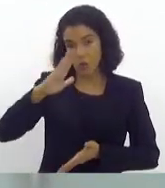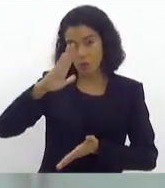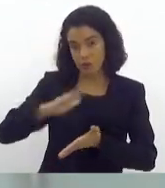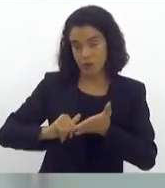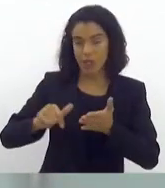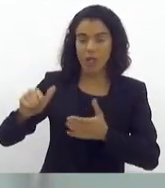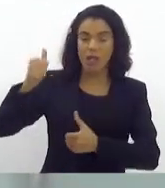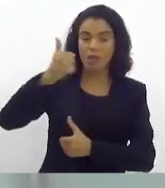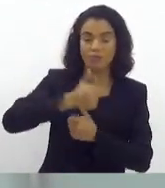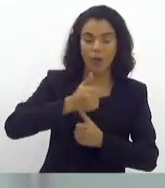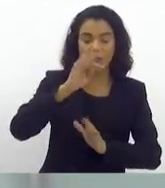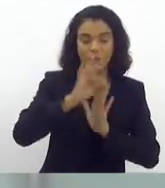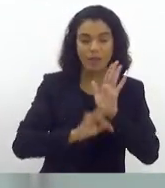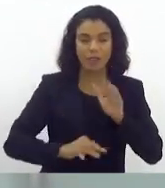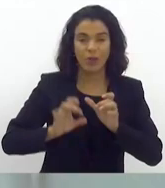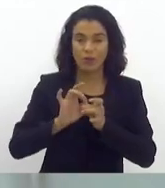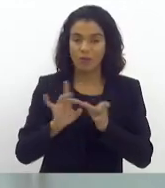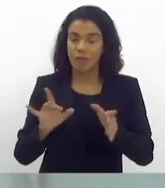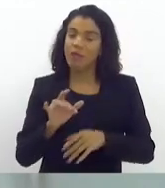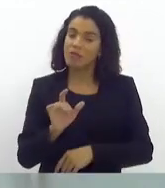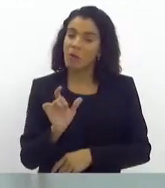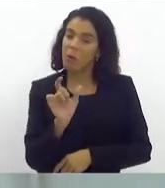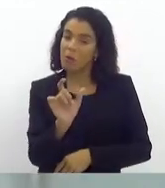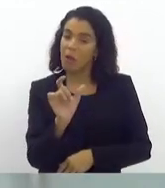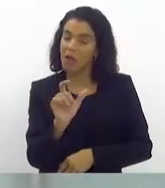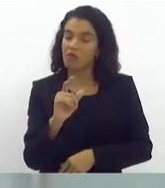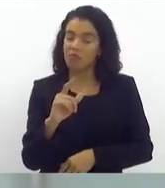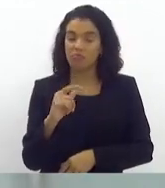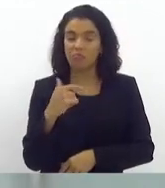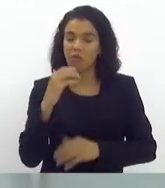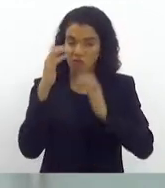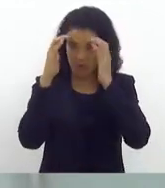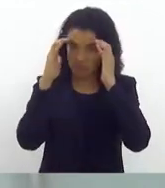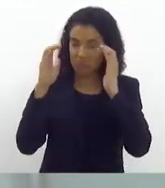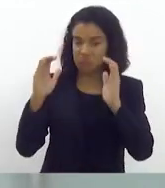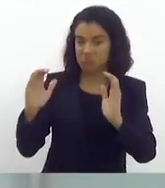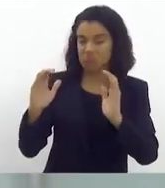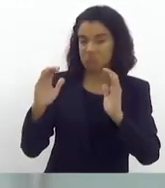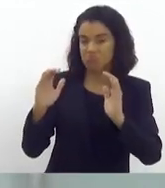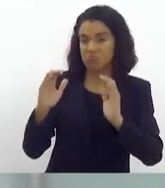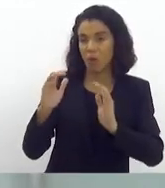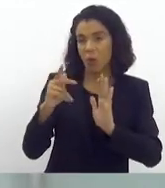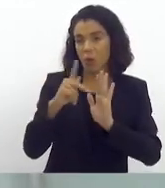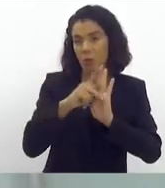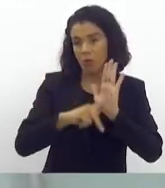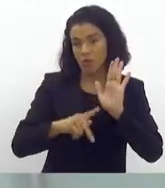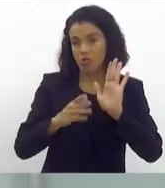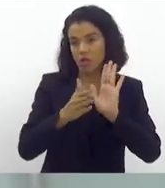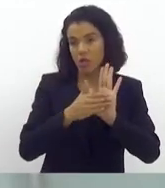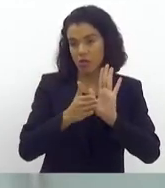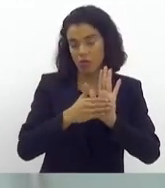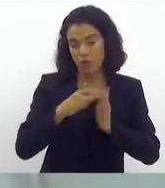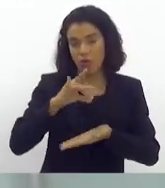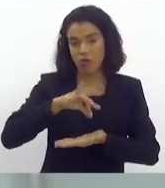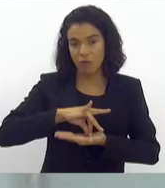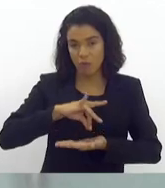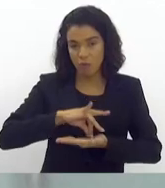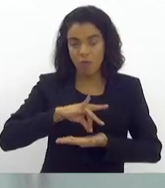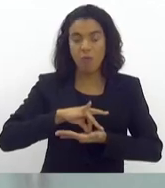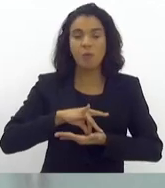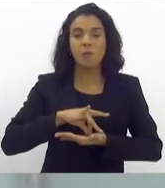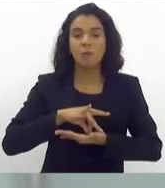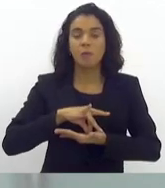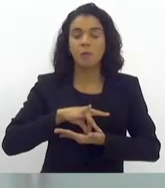Ele autorizou e botou poderão. Eu vou respeitar o projeto original